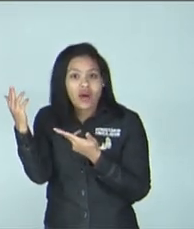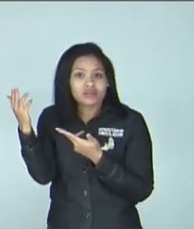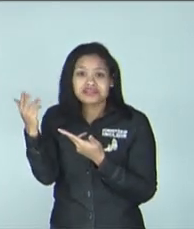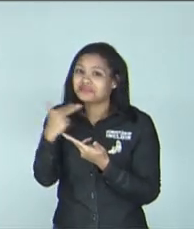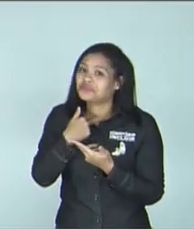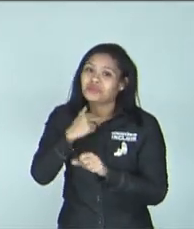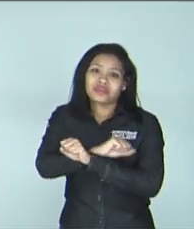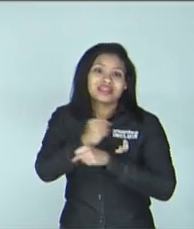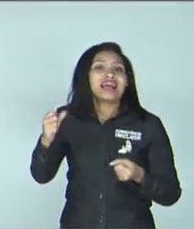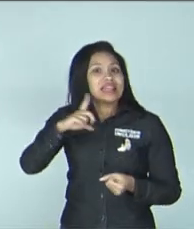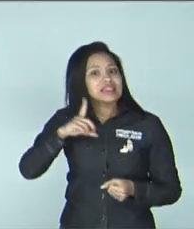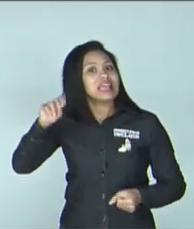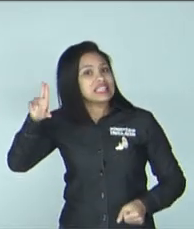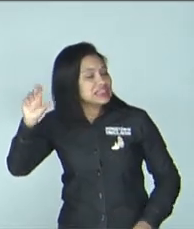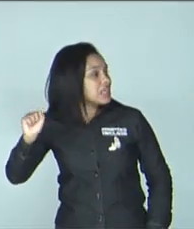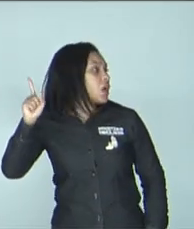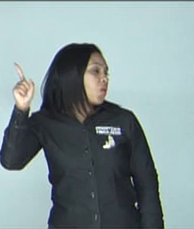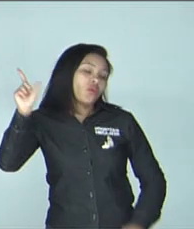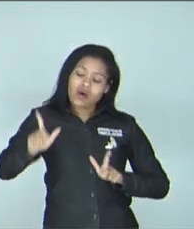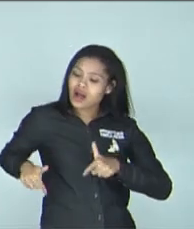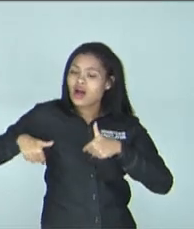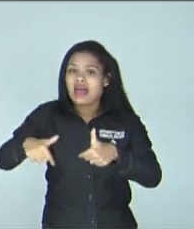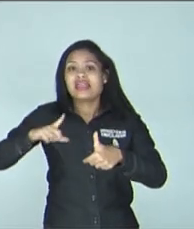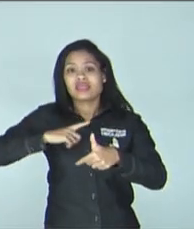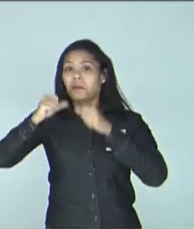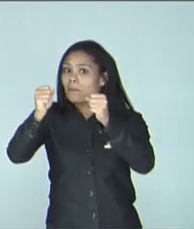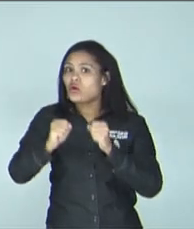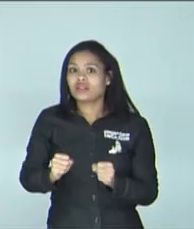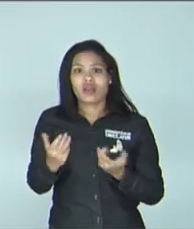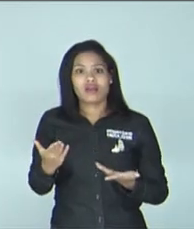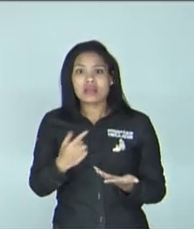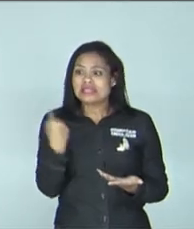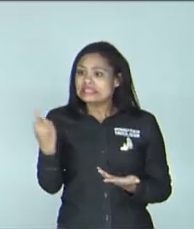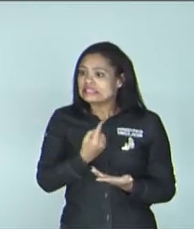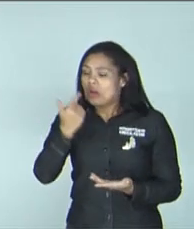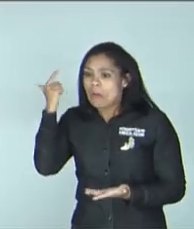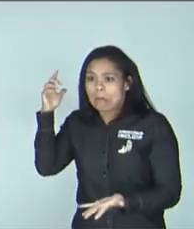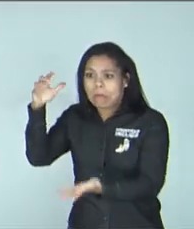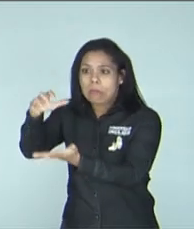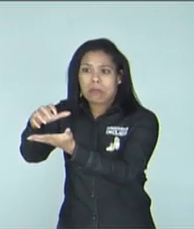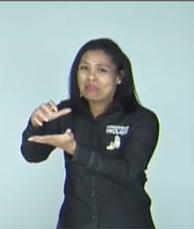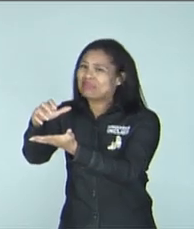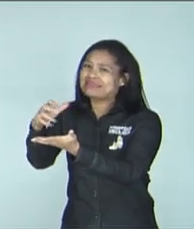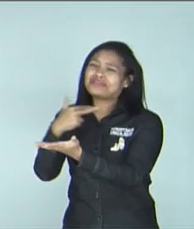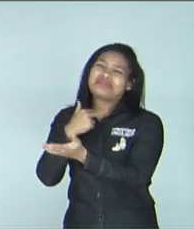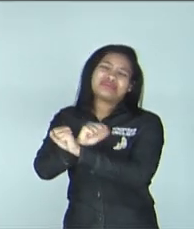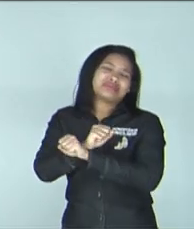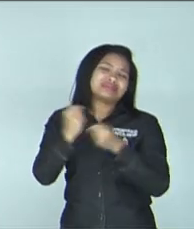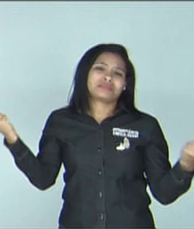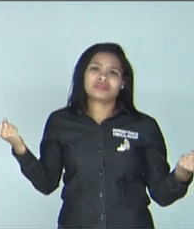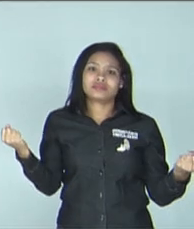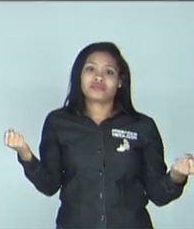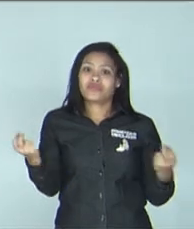deus por trás disso tem poder inatingível por trás disso oi e o farol que eu dou vi isso